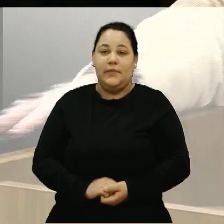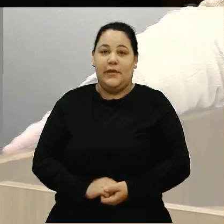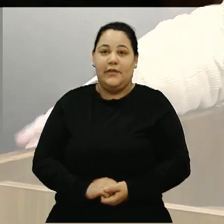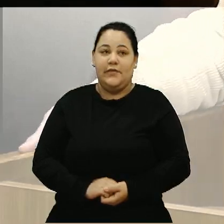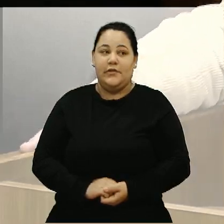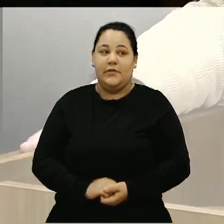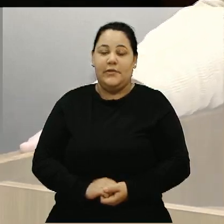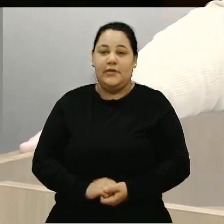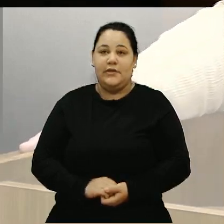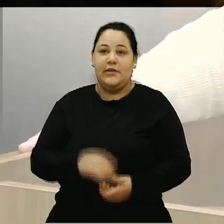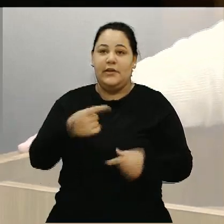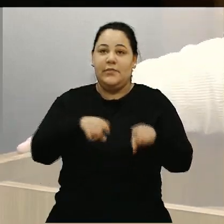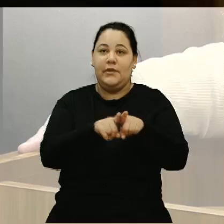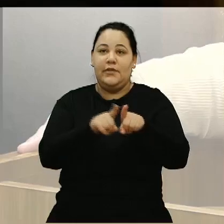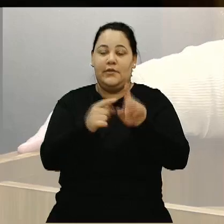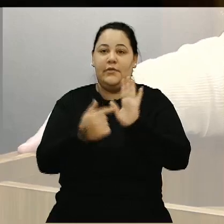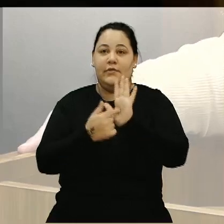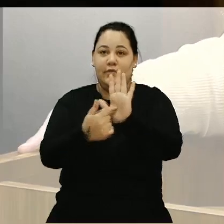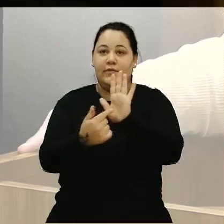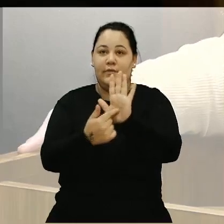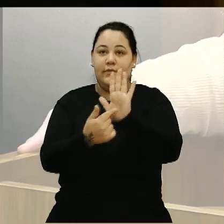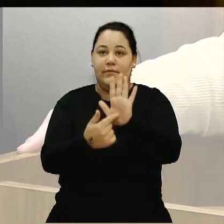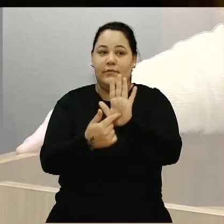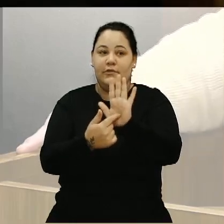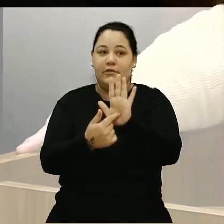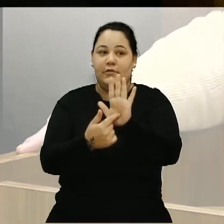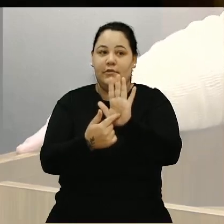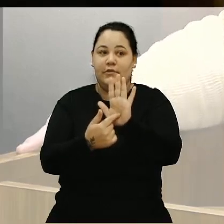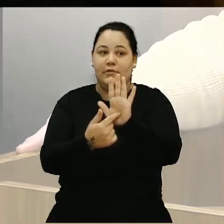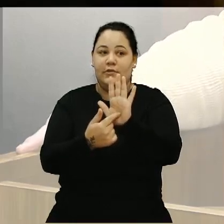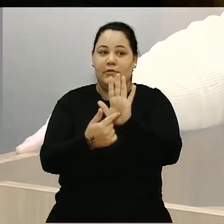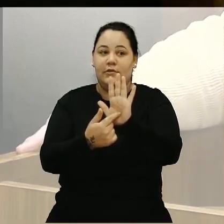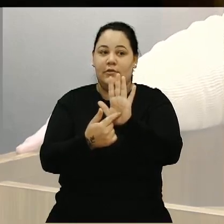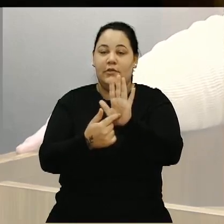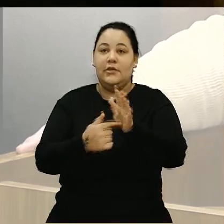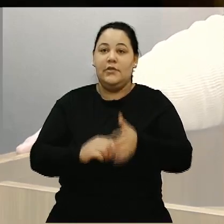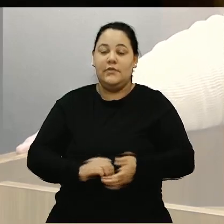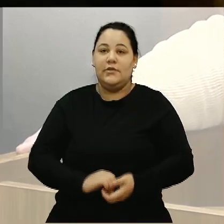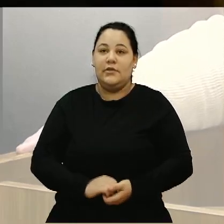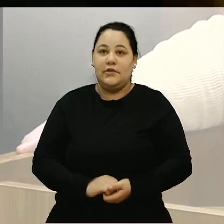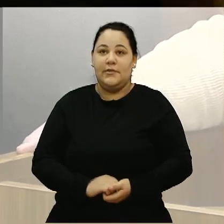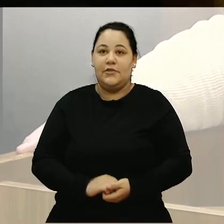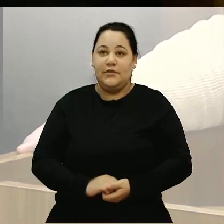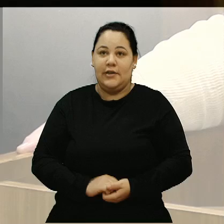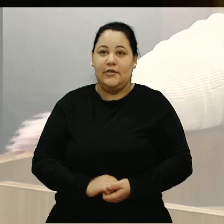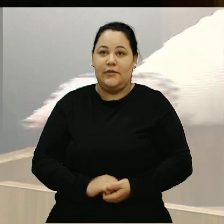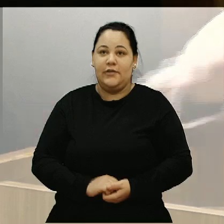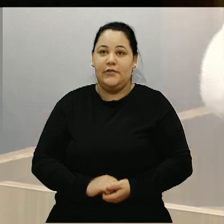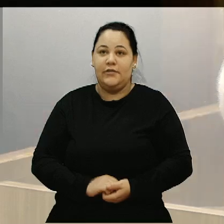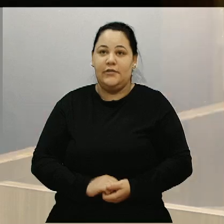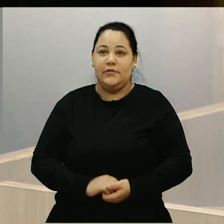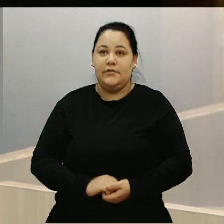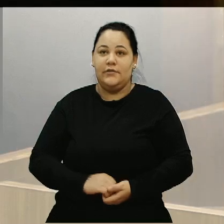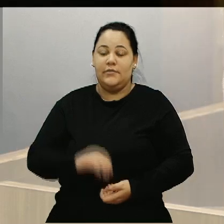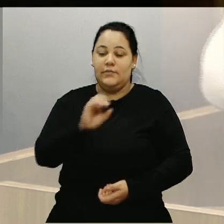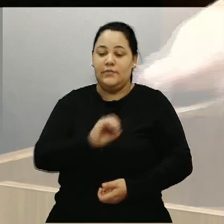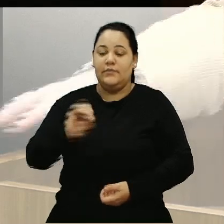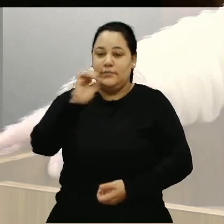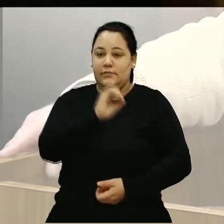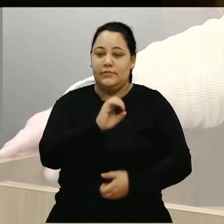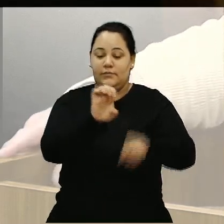acabou nos dando para Caxias uma bela estrutura, uma